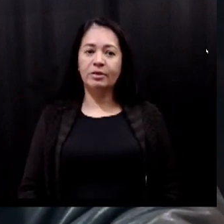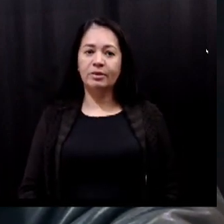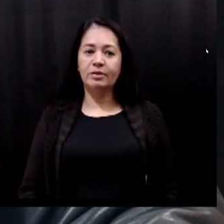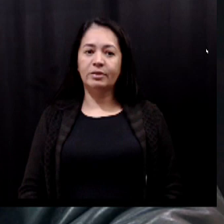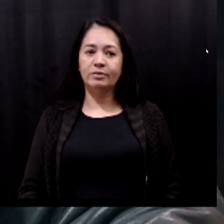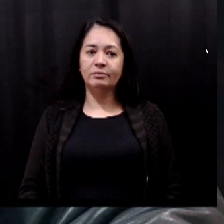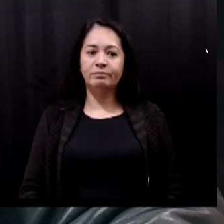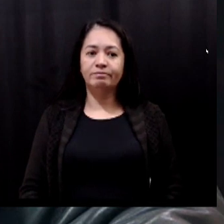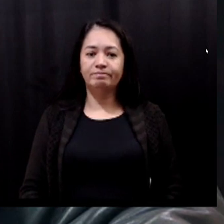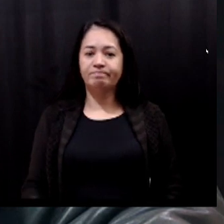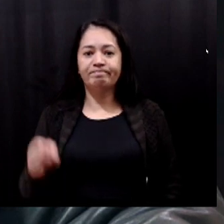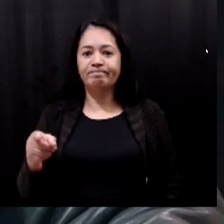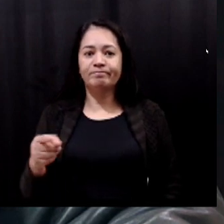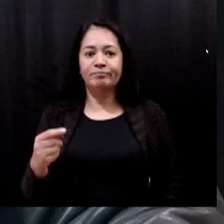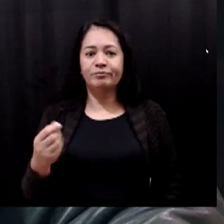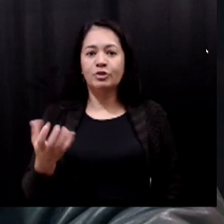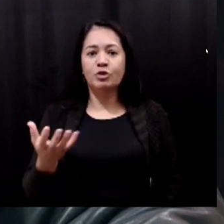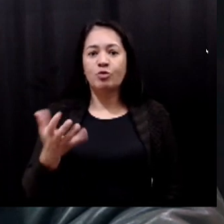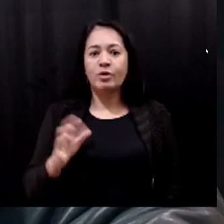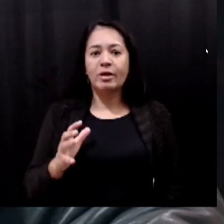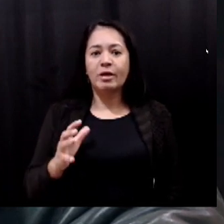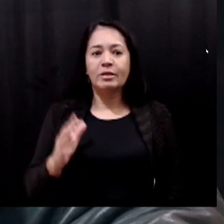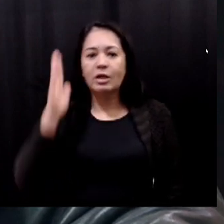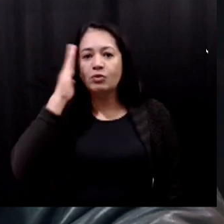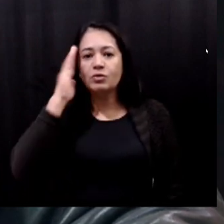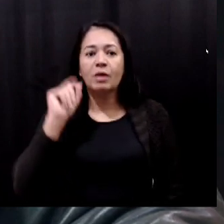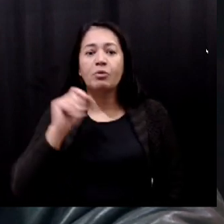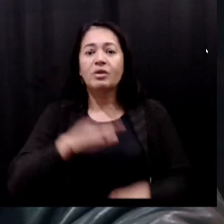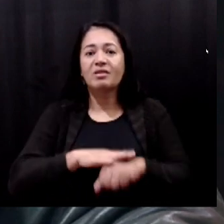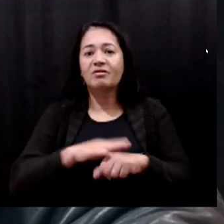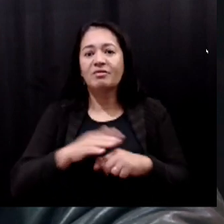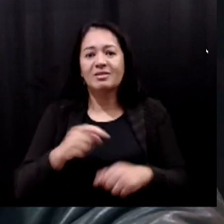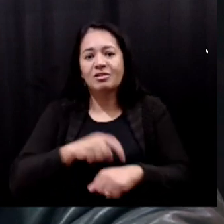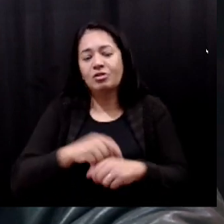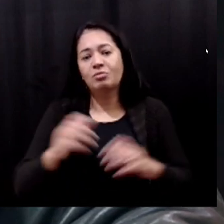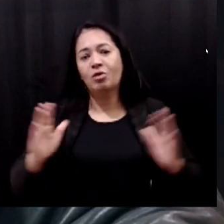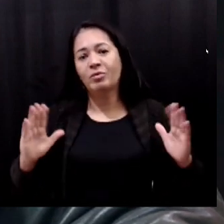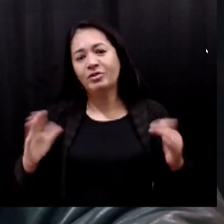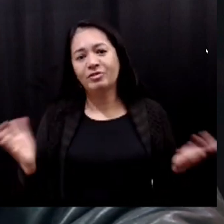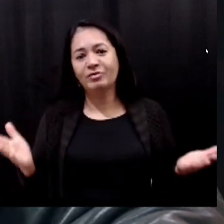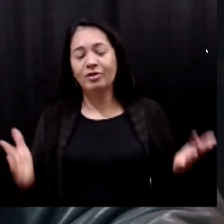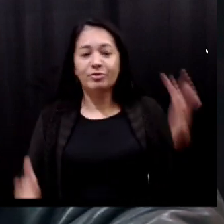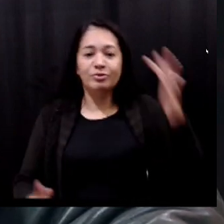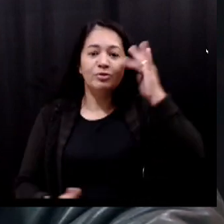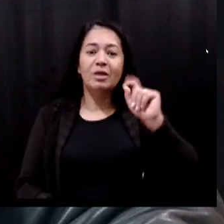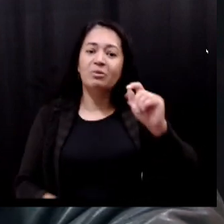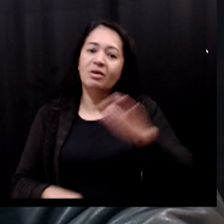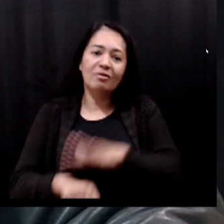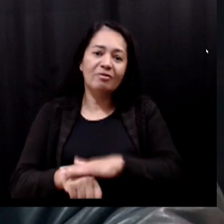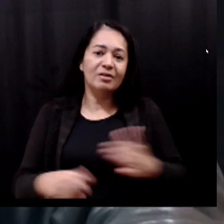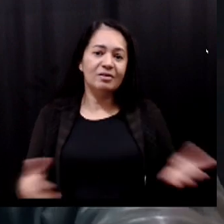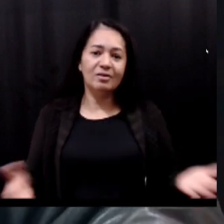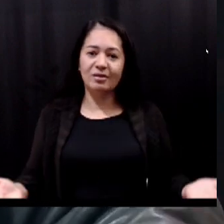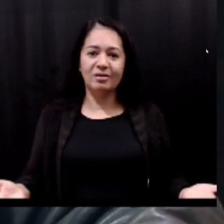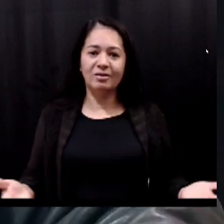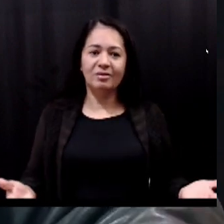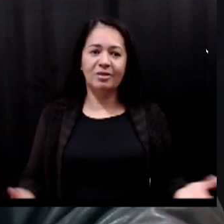não tem sequer a menor ideia do que fazer com eles, com esses momentos Uhum. livres, né. Exato. Então eu acho que,